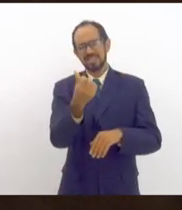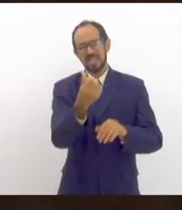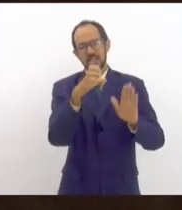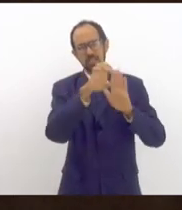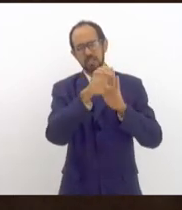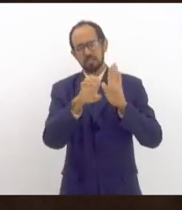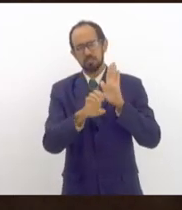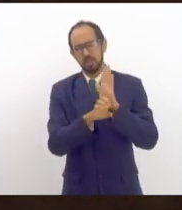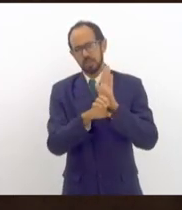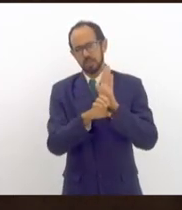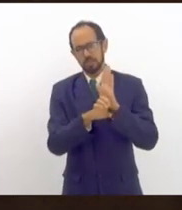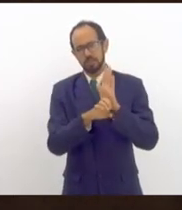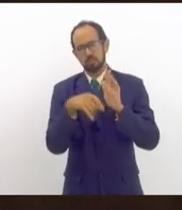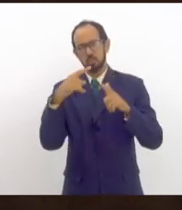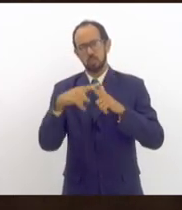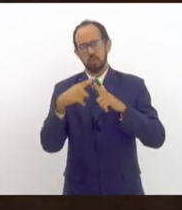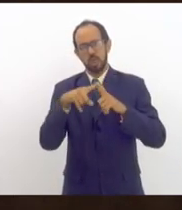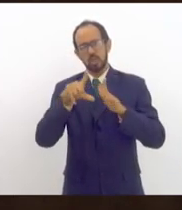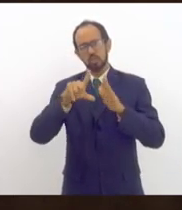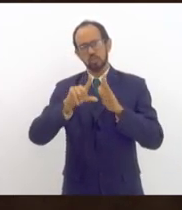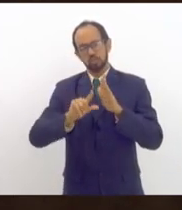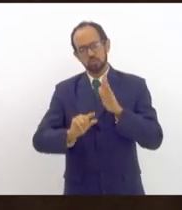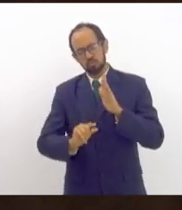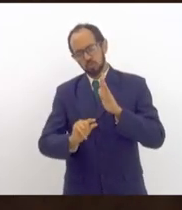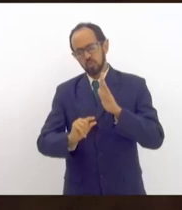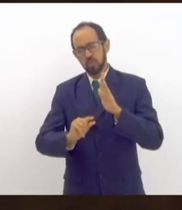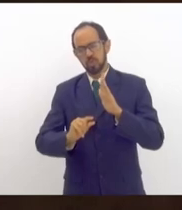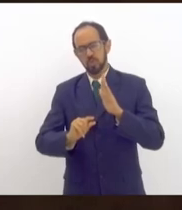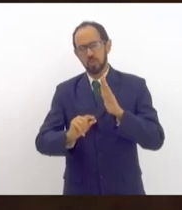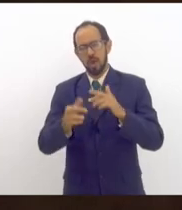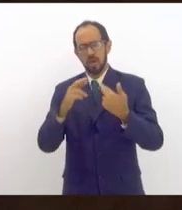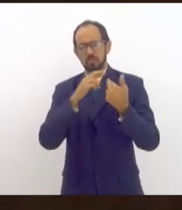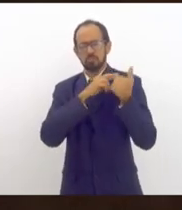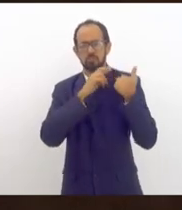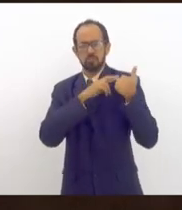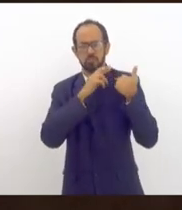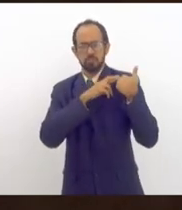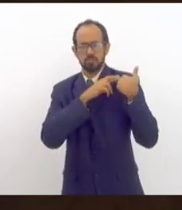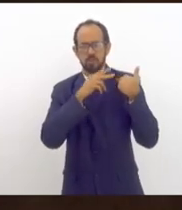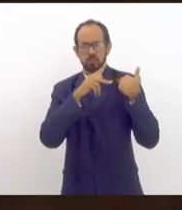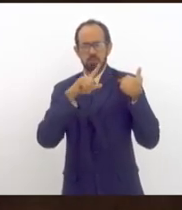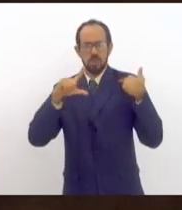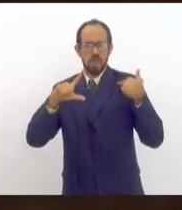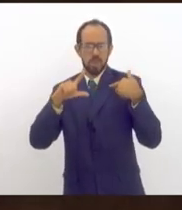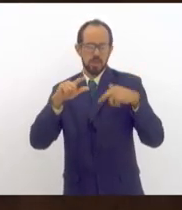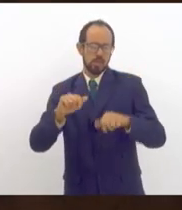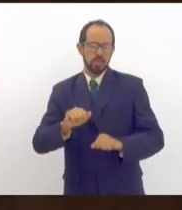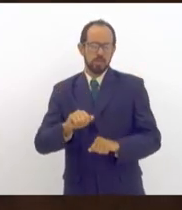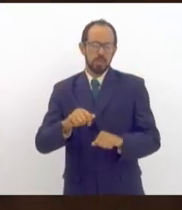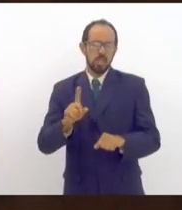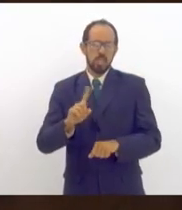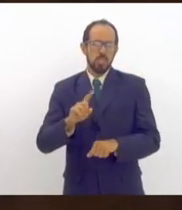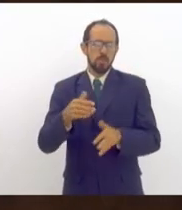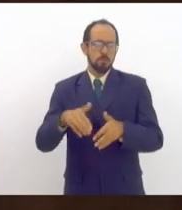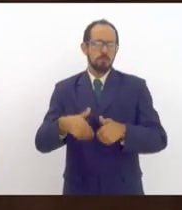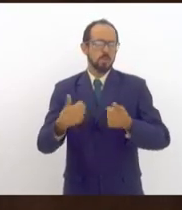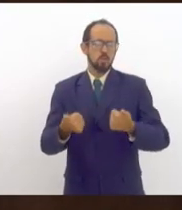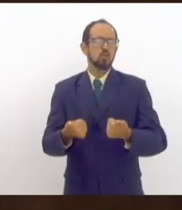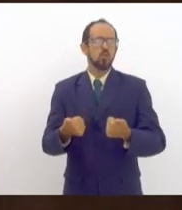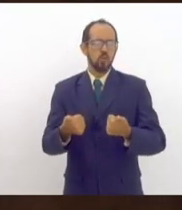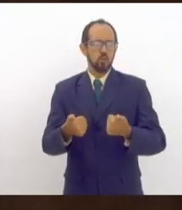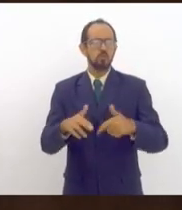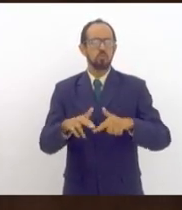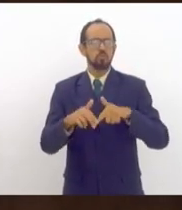emendas diminuíram o nível de responsabilidade do projeto e não o melhoraram então